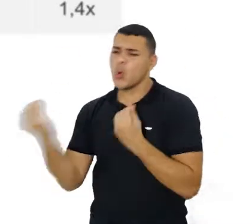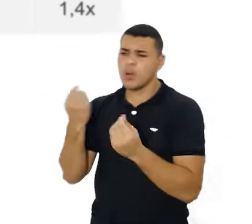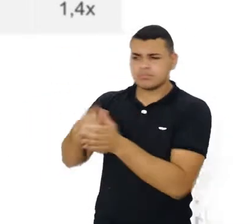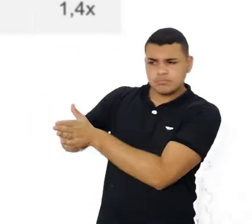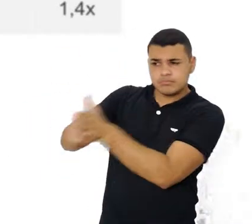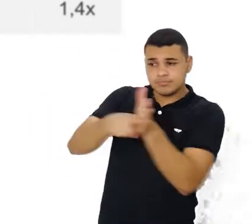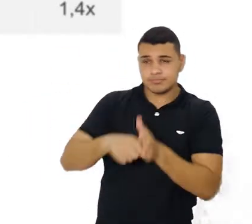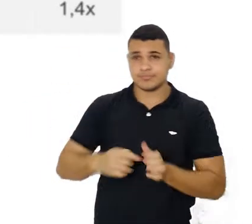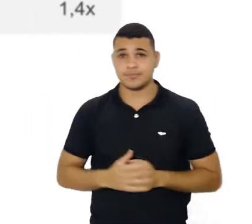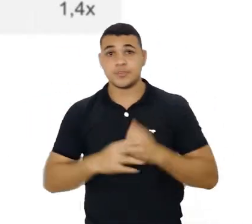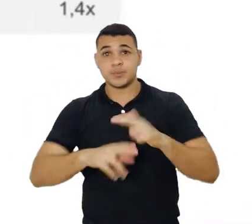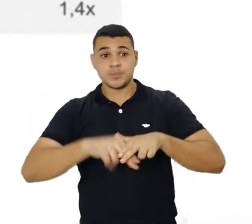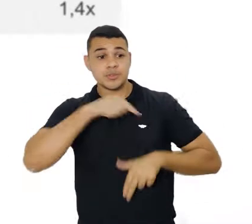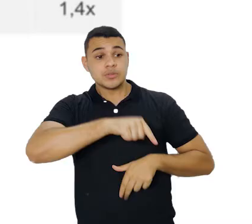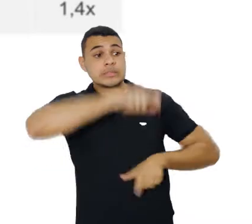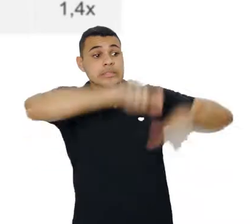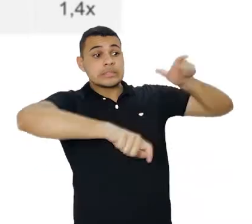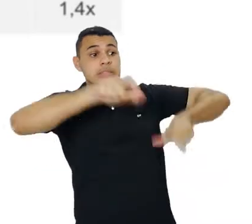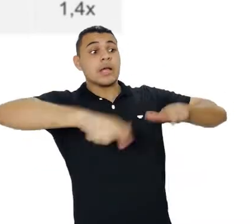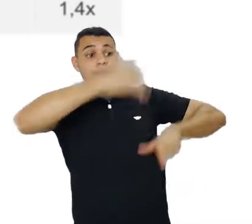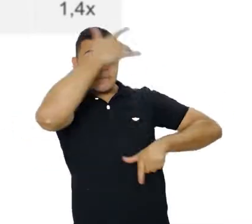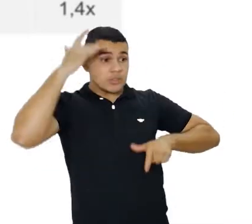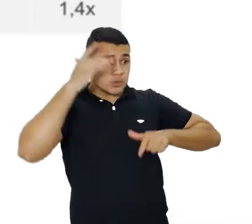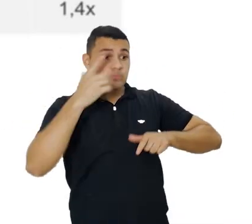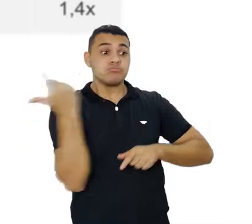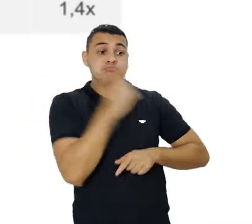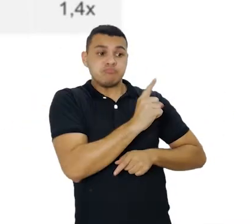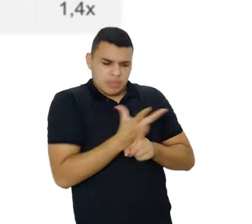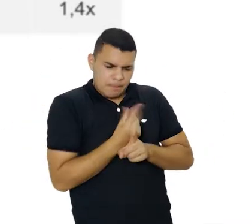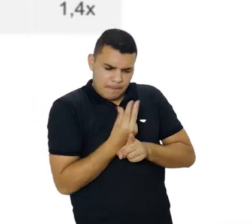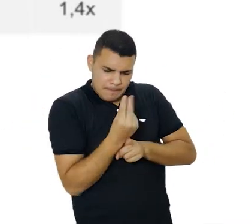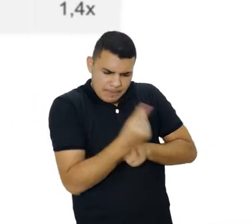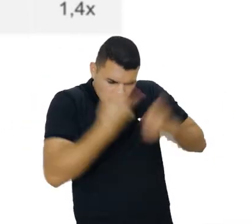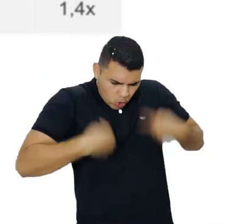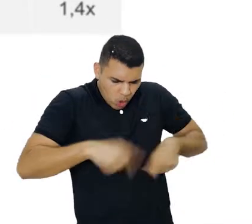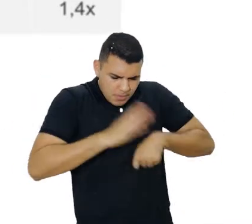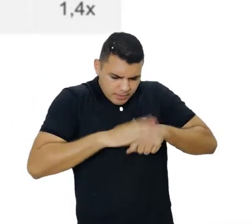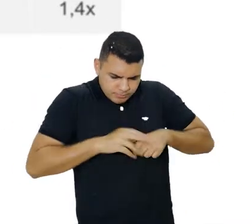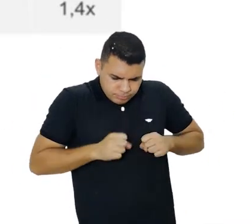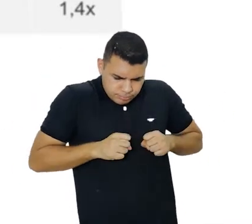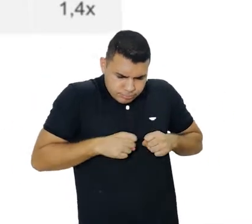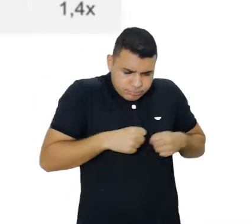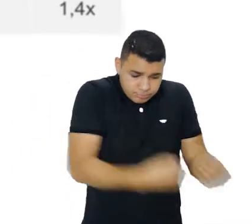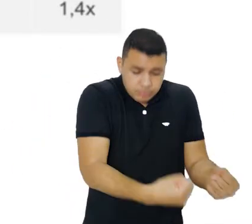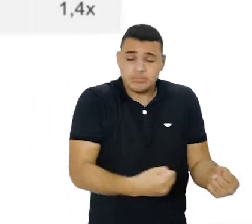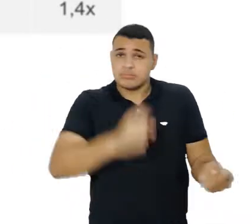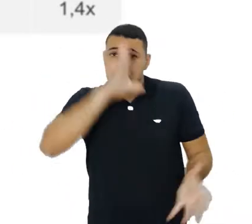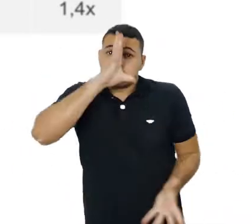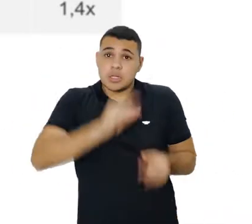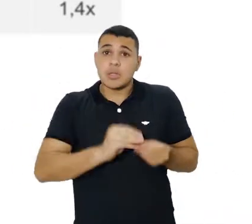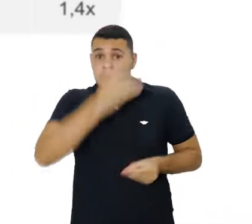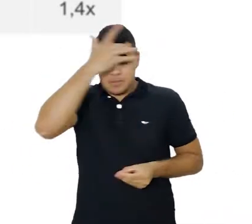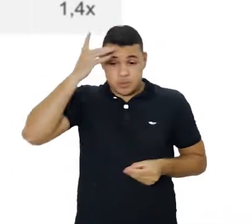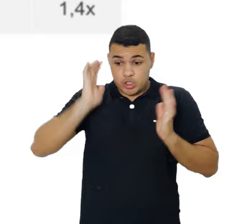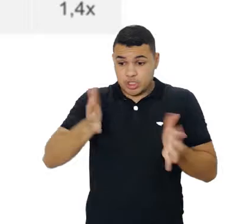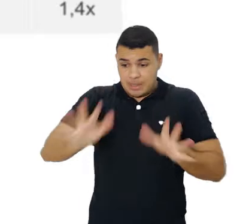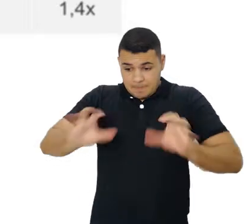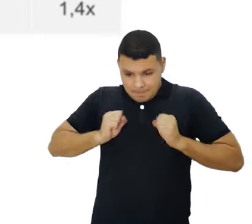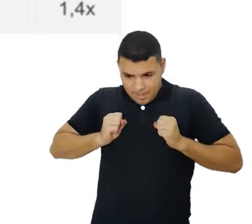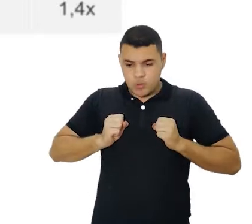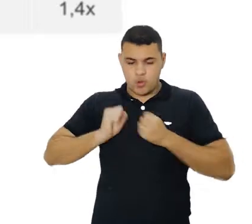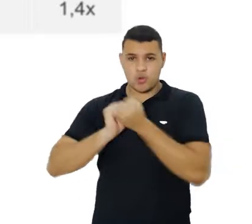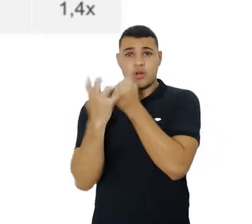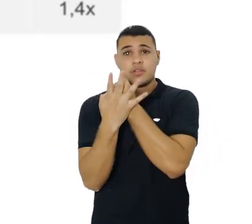esse percentual de indivíduos com anticorpos representa a soroprevalência, quer dizer, indivíduos que entraram em contato com o vírus e